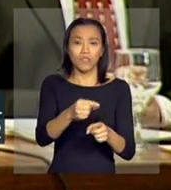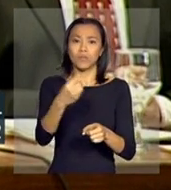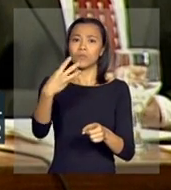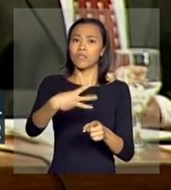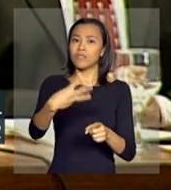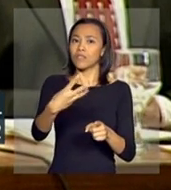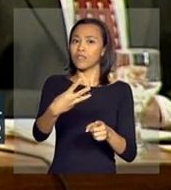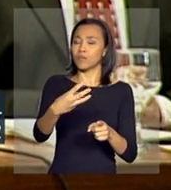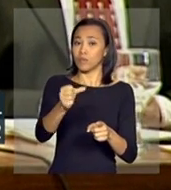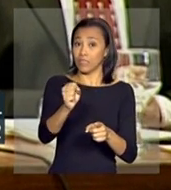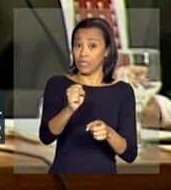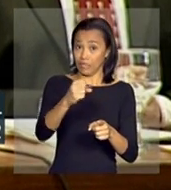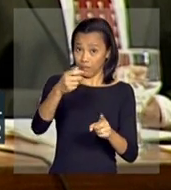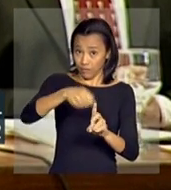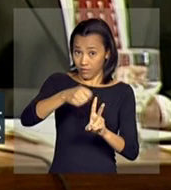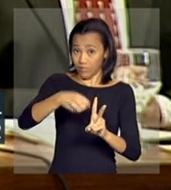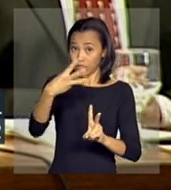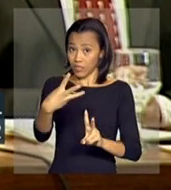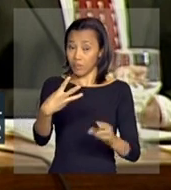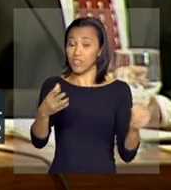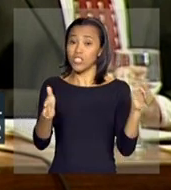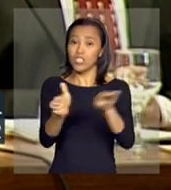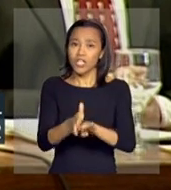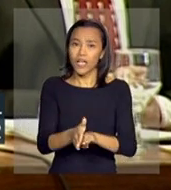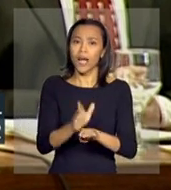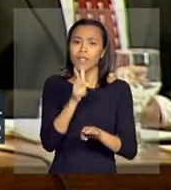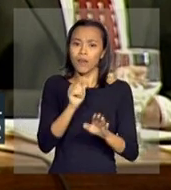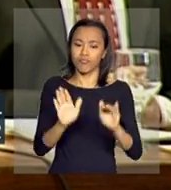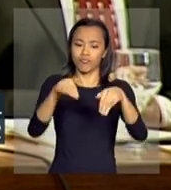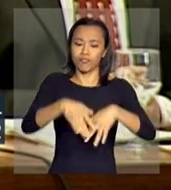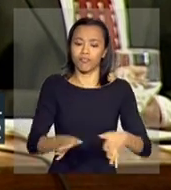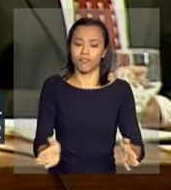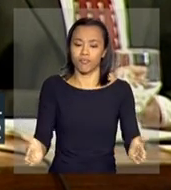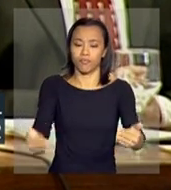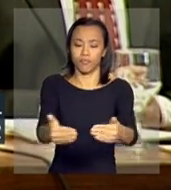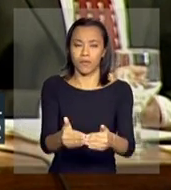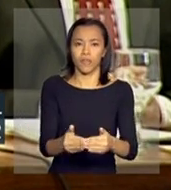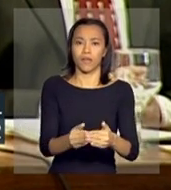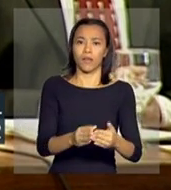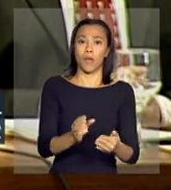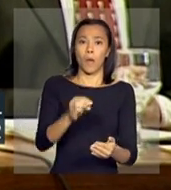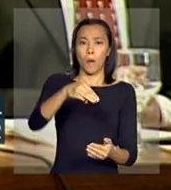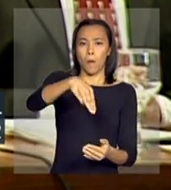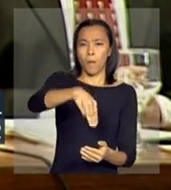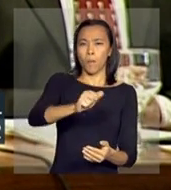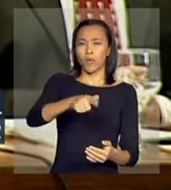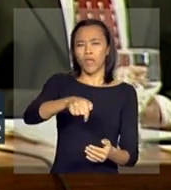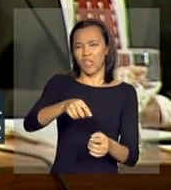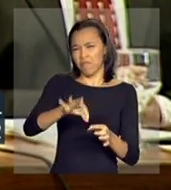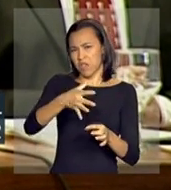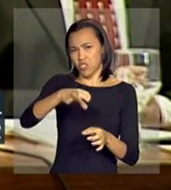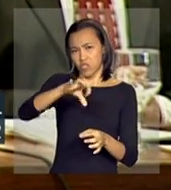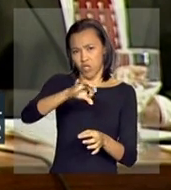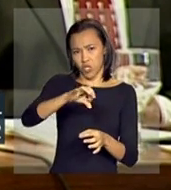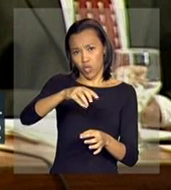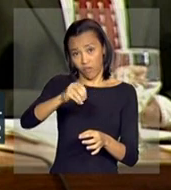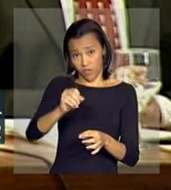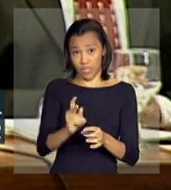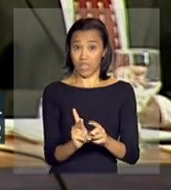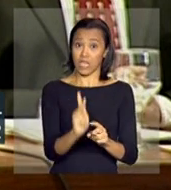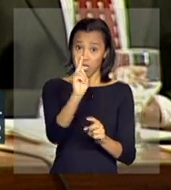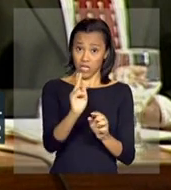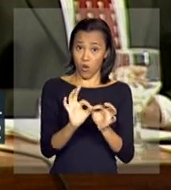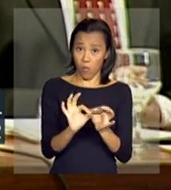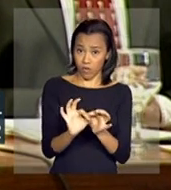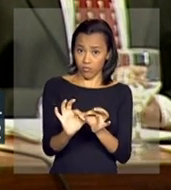de 14, e chegar até a barragem de Muquém, aproximadamente a mais de 90 quilômetros da captação do Lago